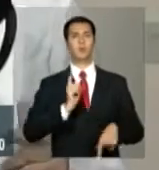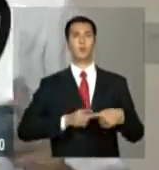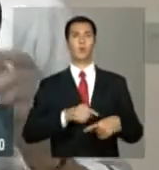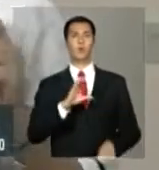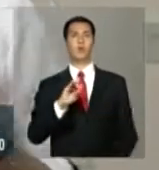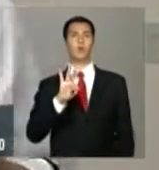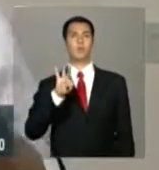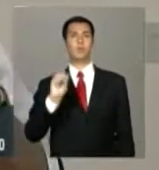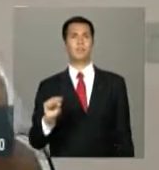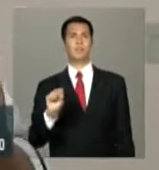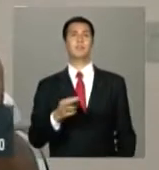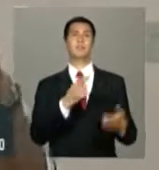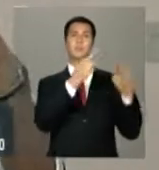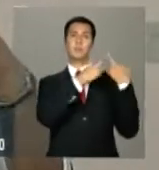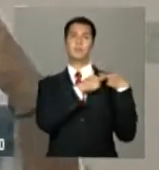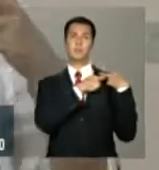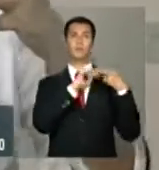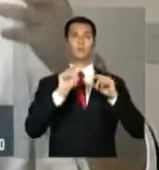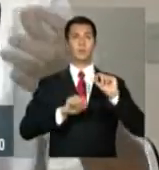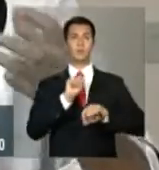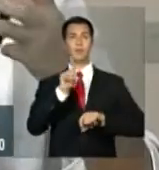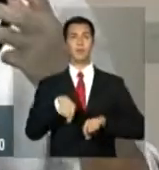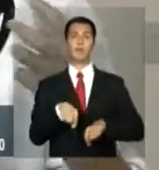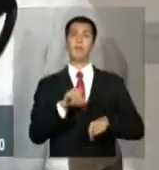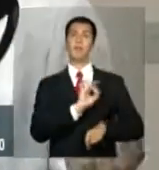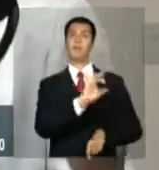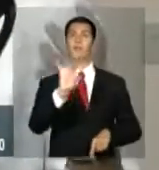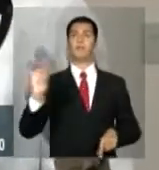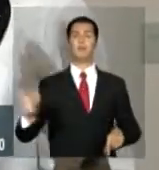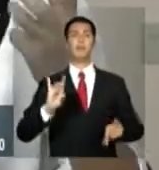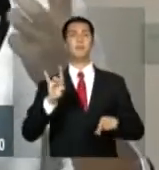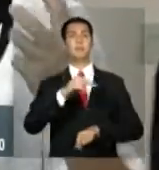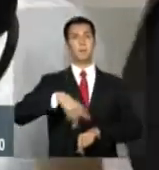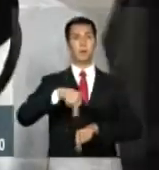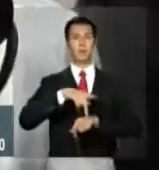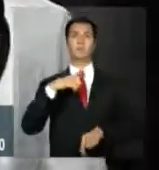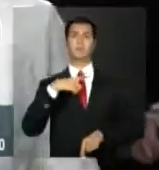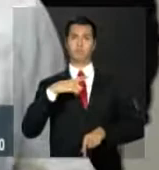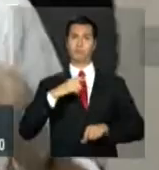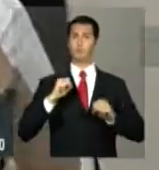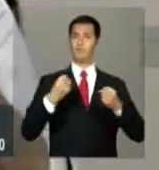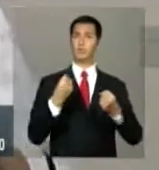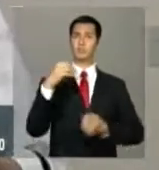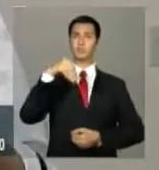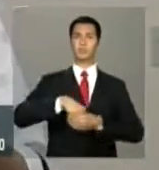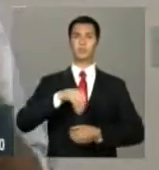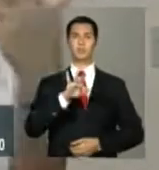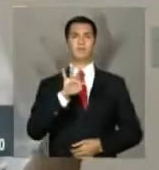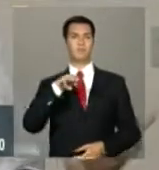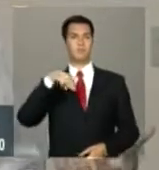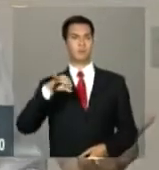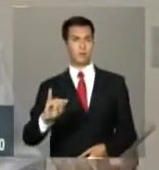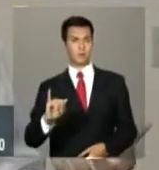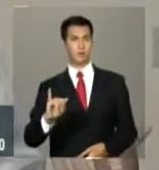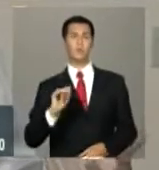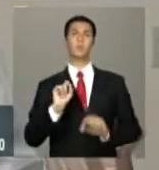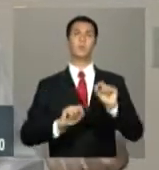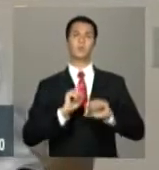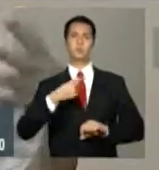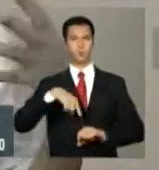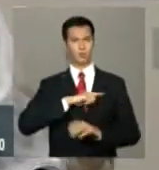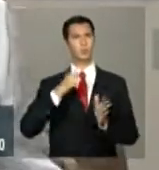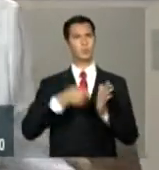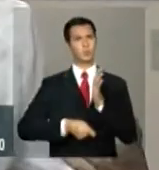cotas, ela implica no poder que cada país terá dentro do Fundo Monetário. Por que que nós defendemos essa